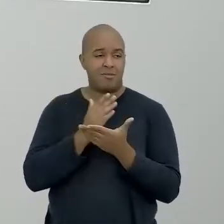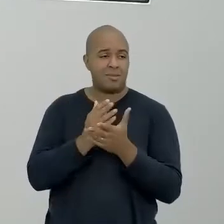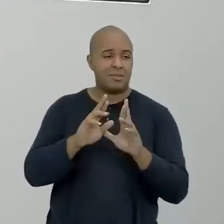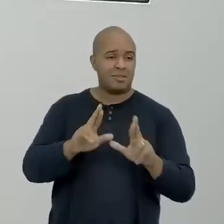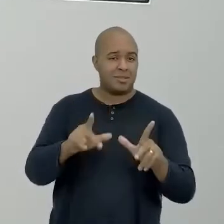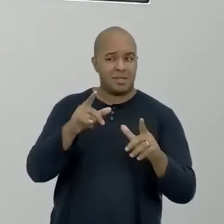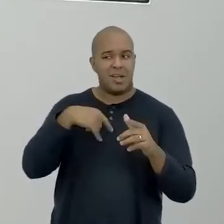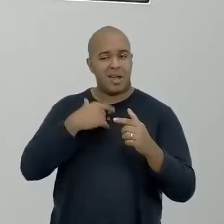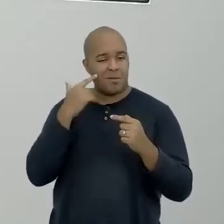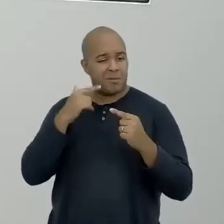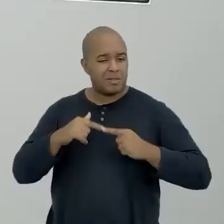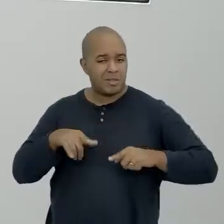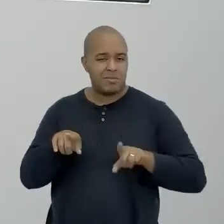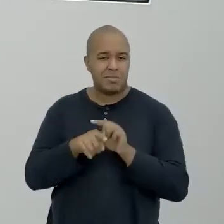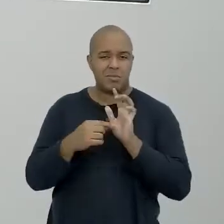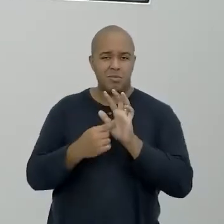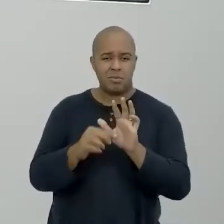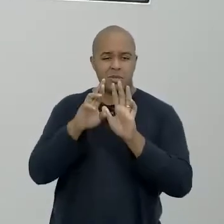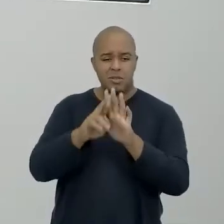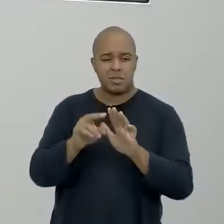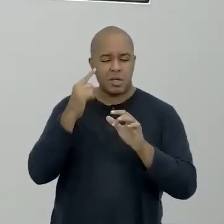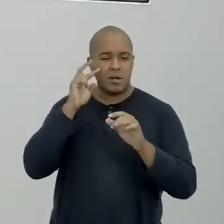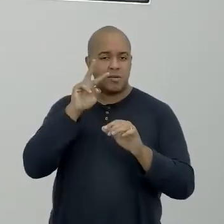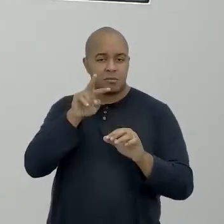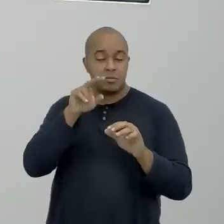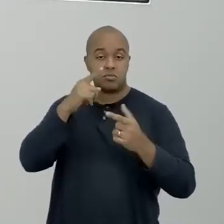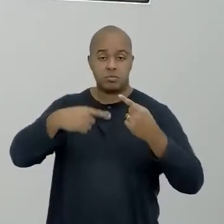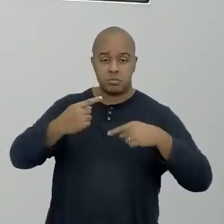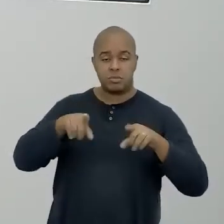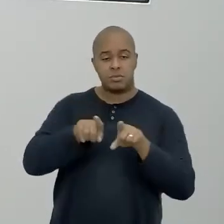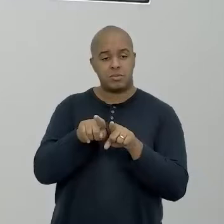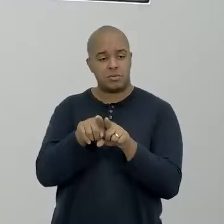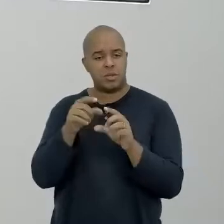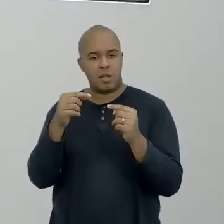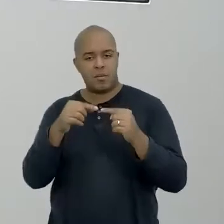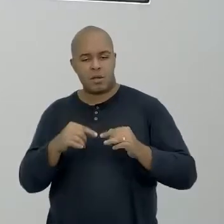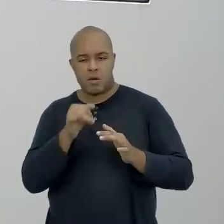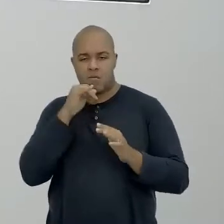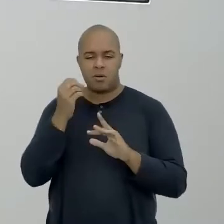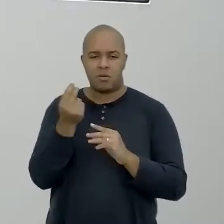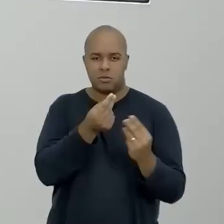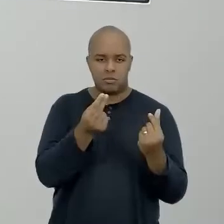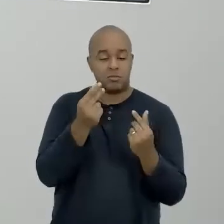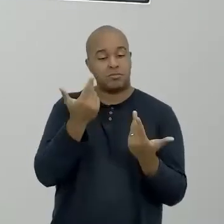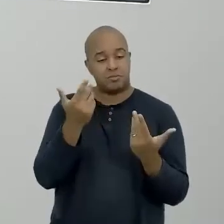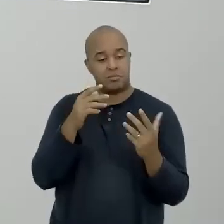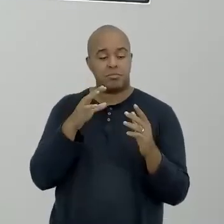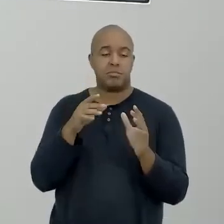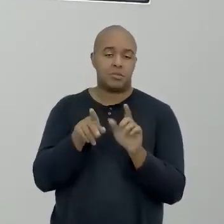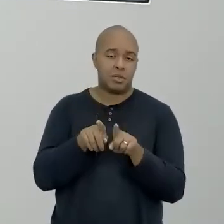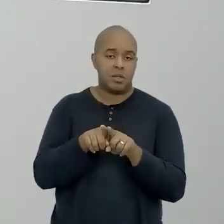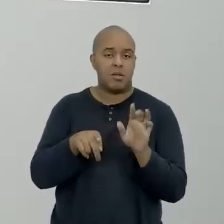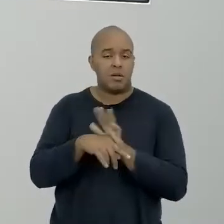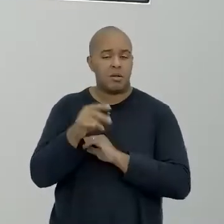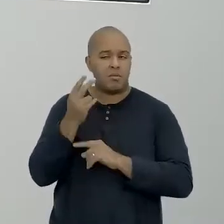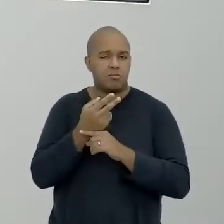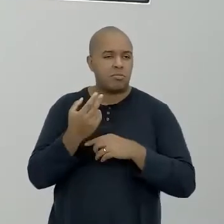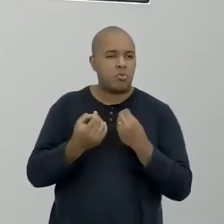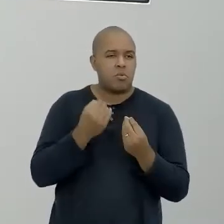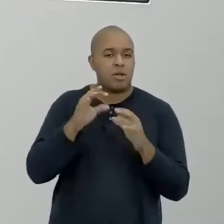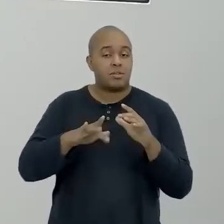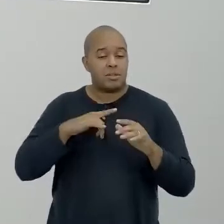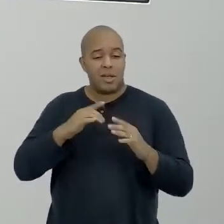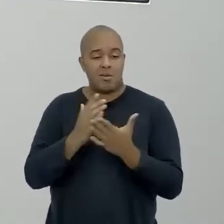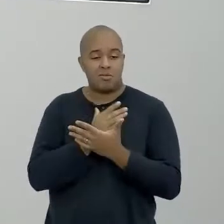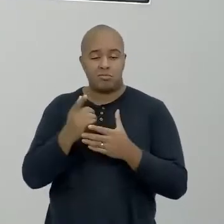desigualdade que se reflete tanto do ponto de vista político como do ponto de vista econômico, procurou ter algum tipo